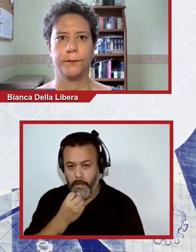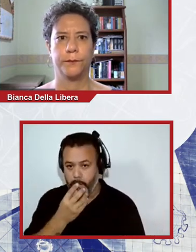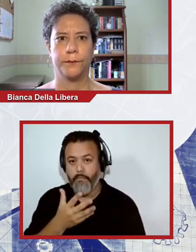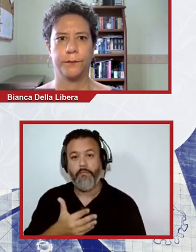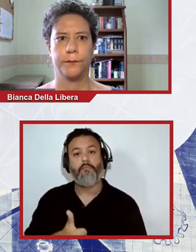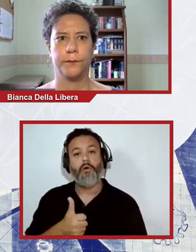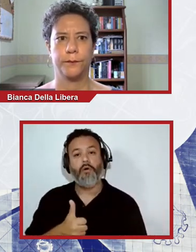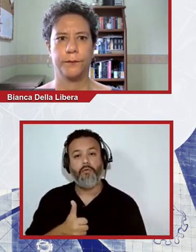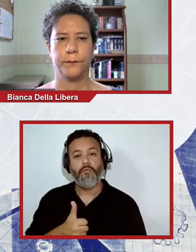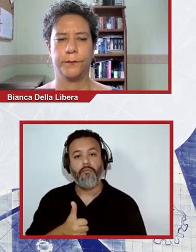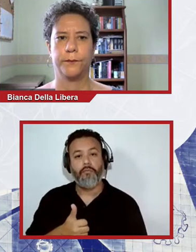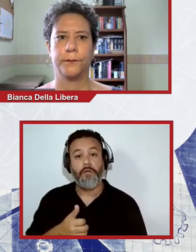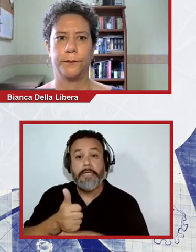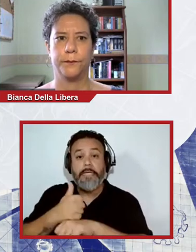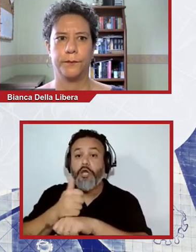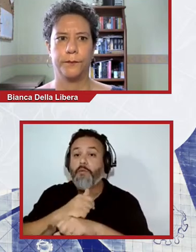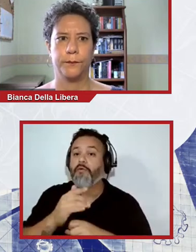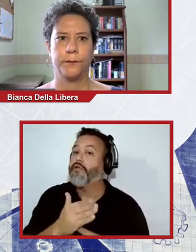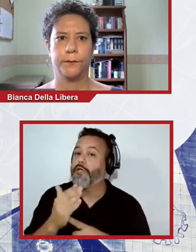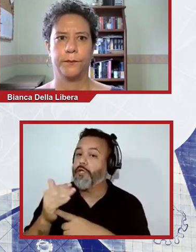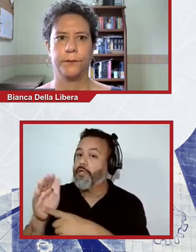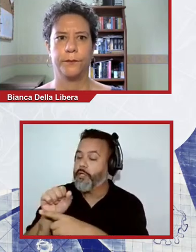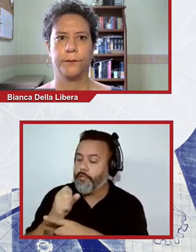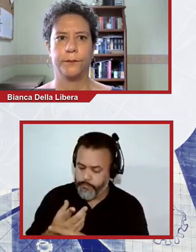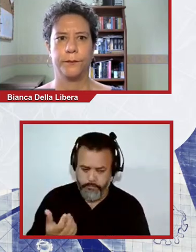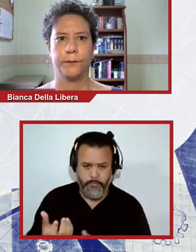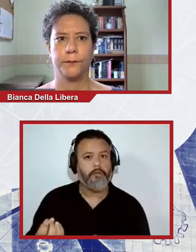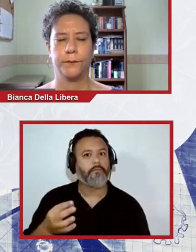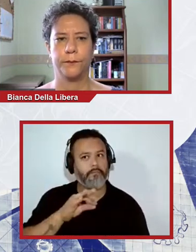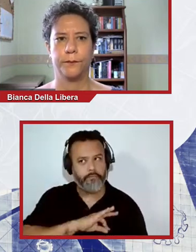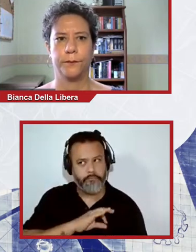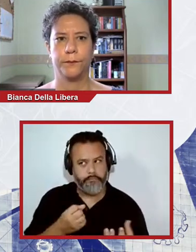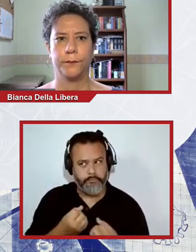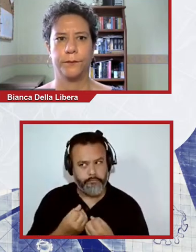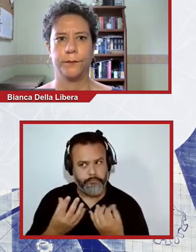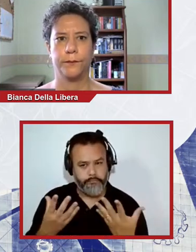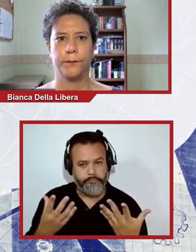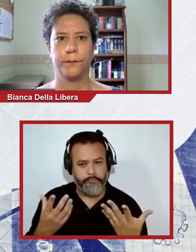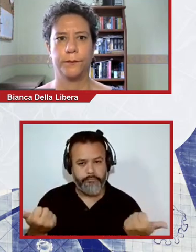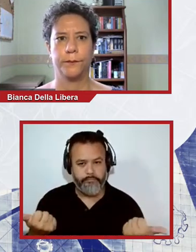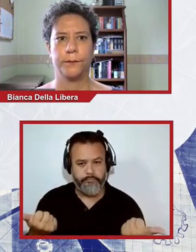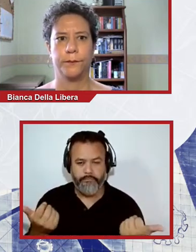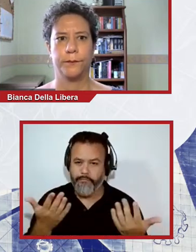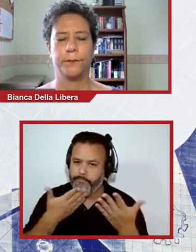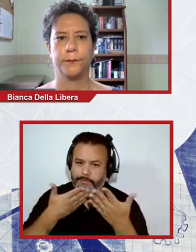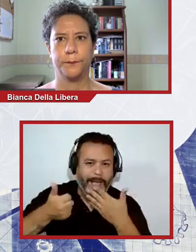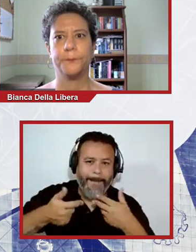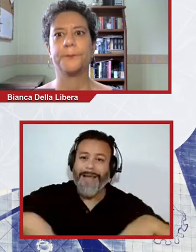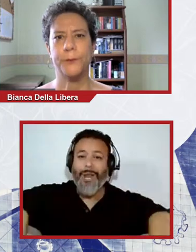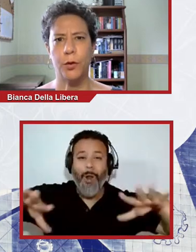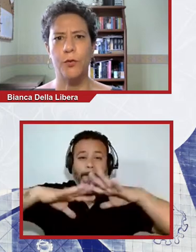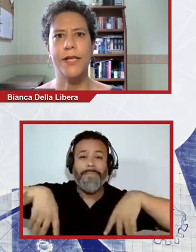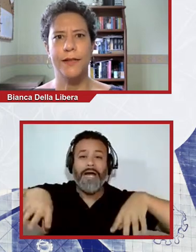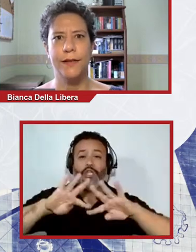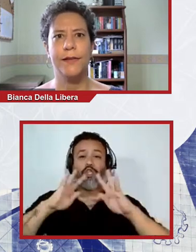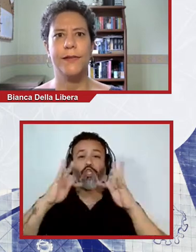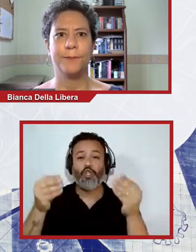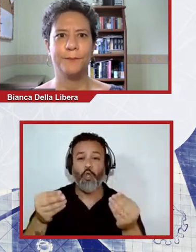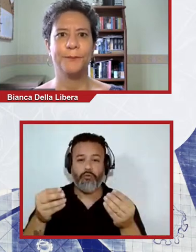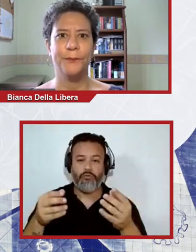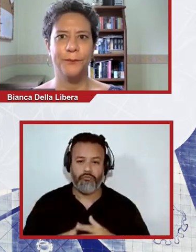estejam sintonizados com a produção de tecnologia para pessoas com deficiência, vai tudo ficar muito melhor para todo mundo, não é mesmo, Bianca? Então é isso